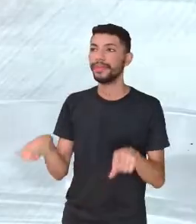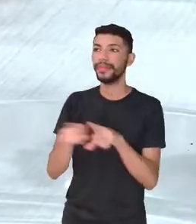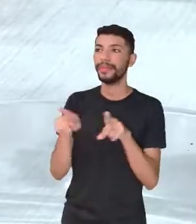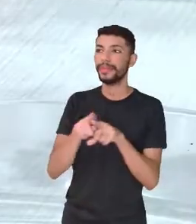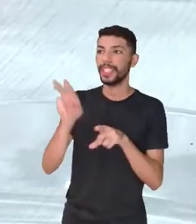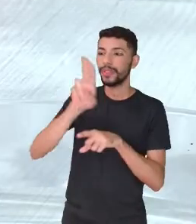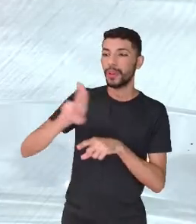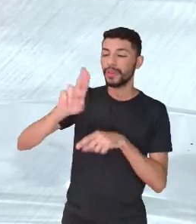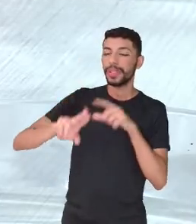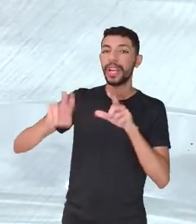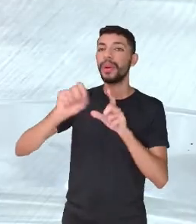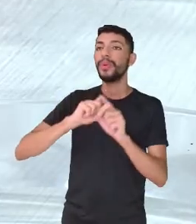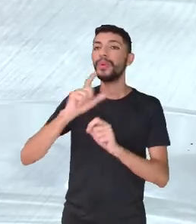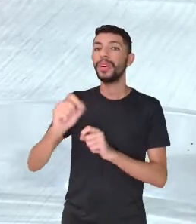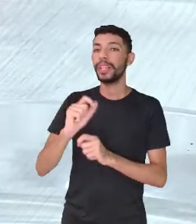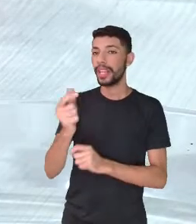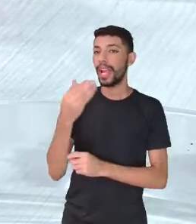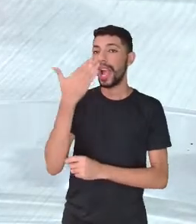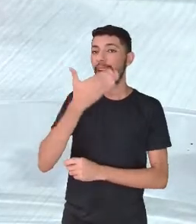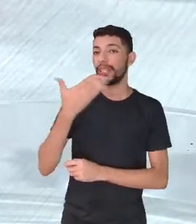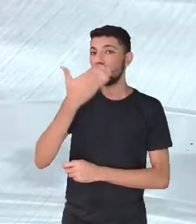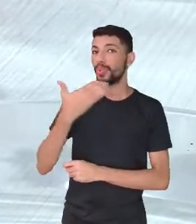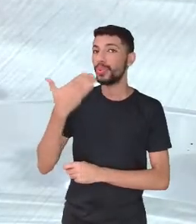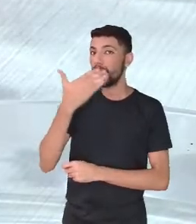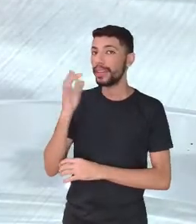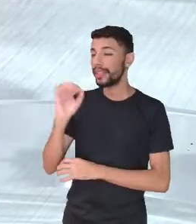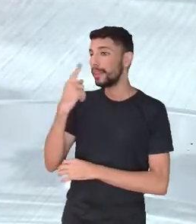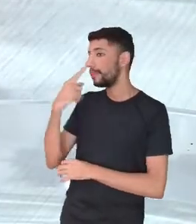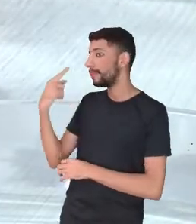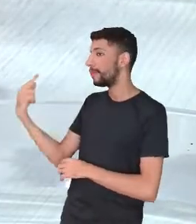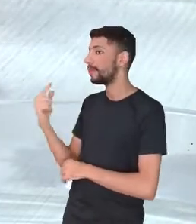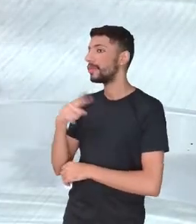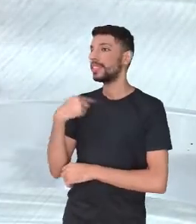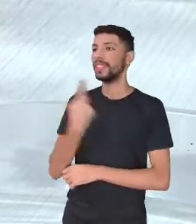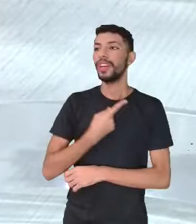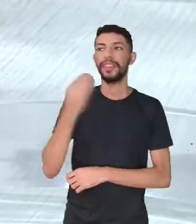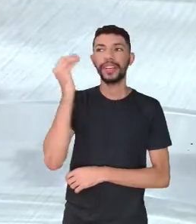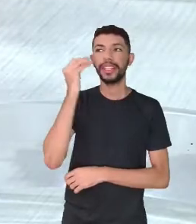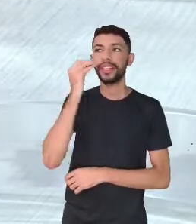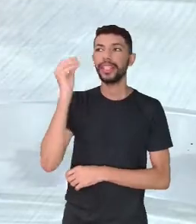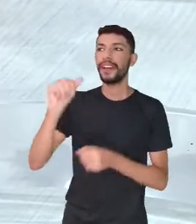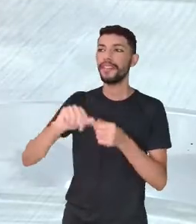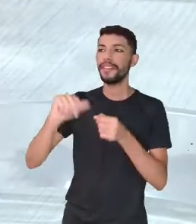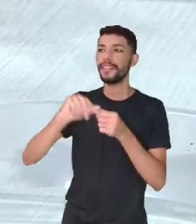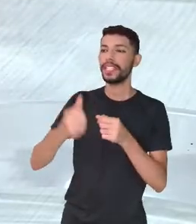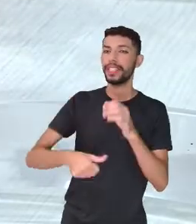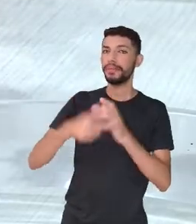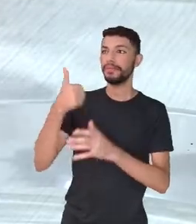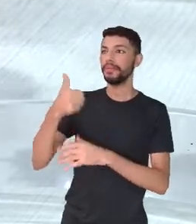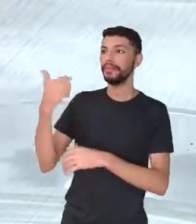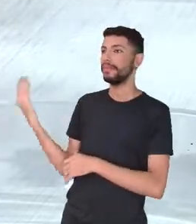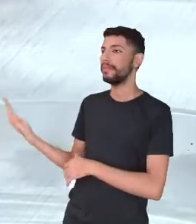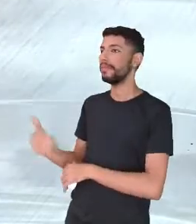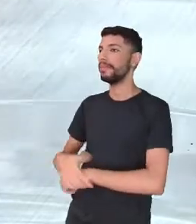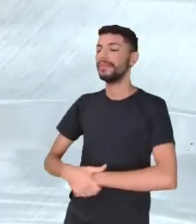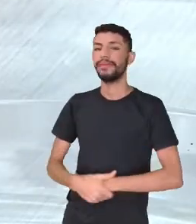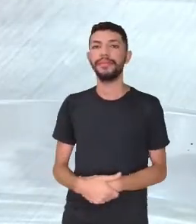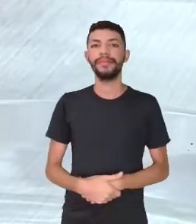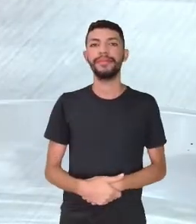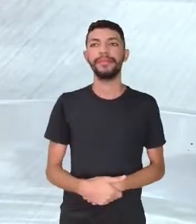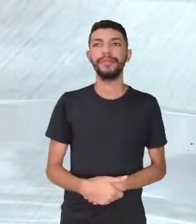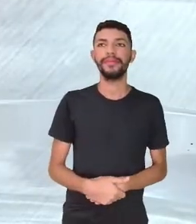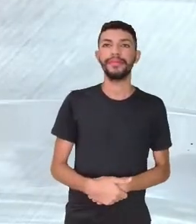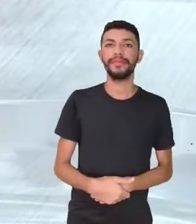açúcar, né? E a gente vai tentar aqui fazer esse primeiro. Vou botar mais um pouquinho.